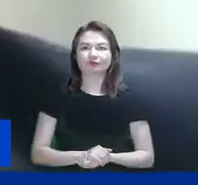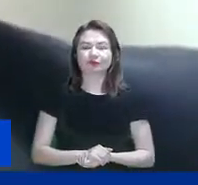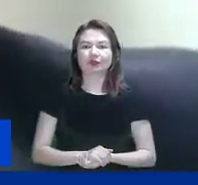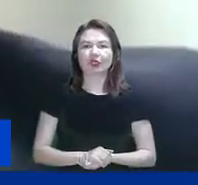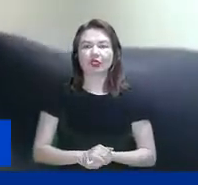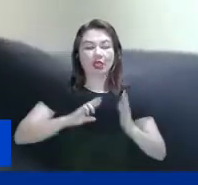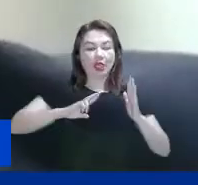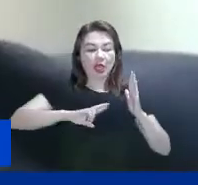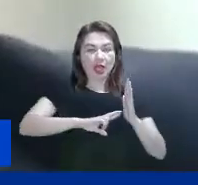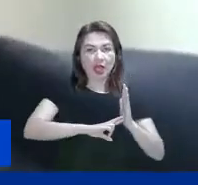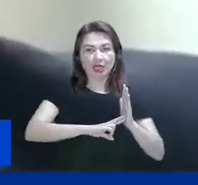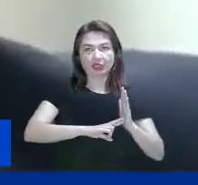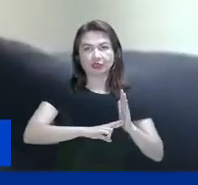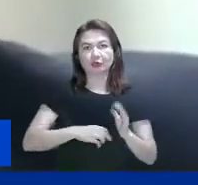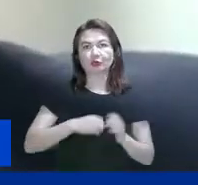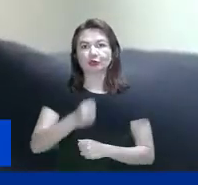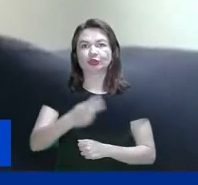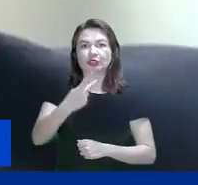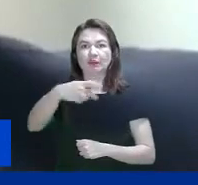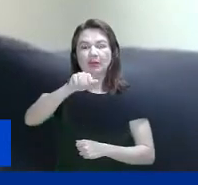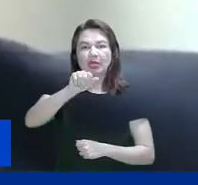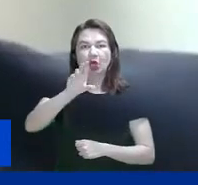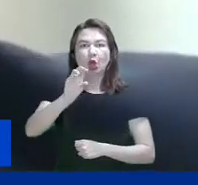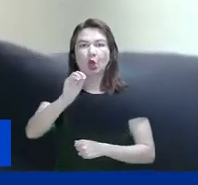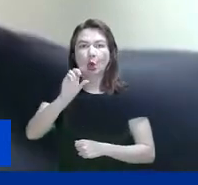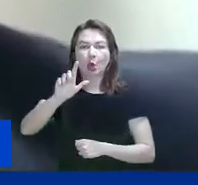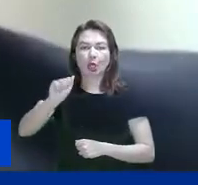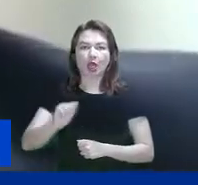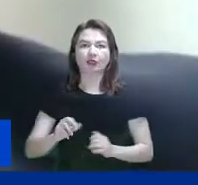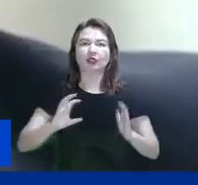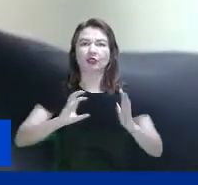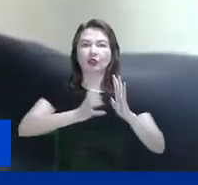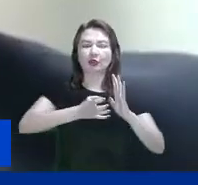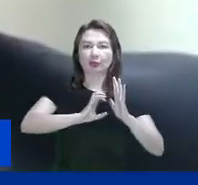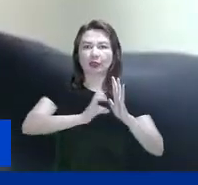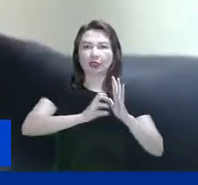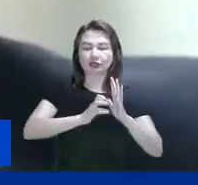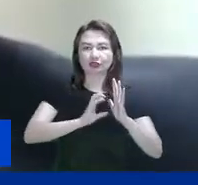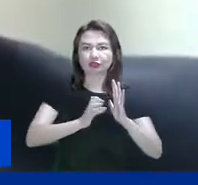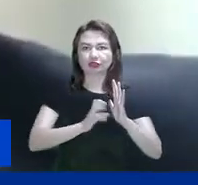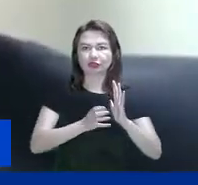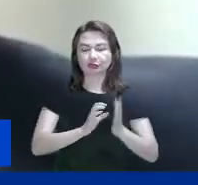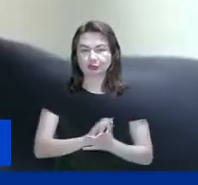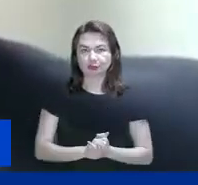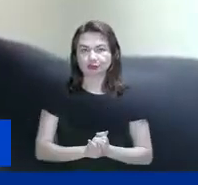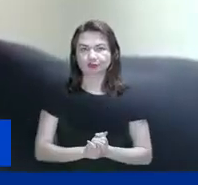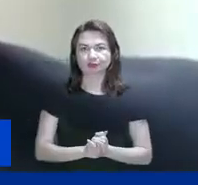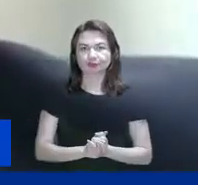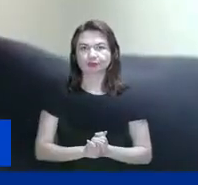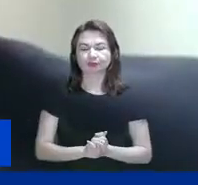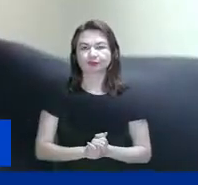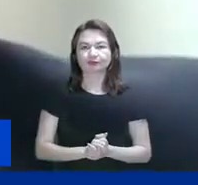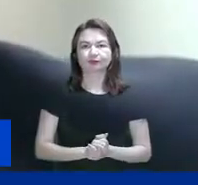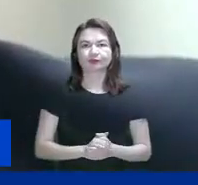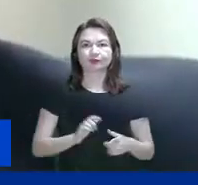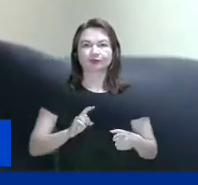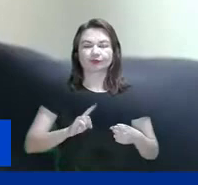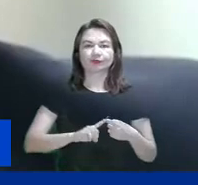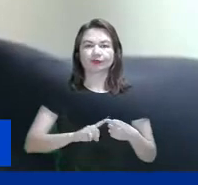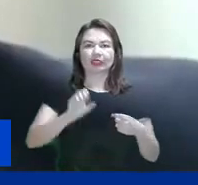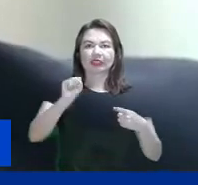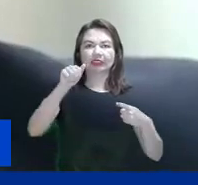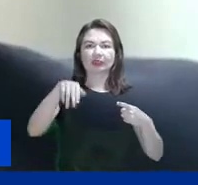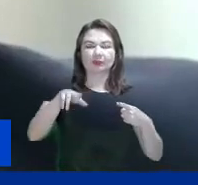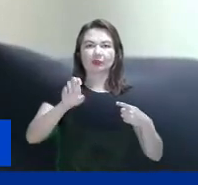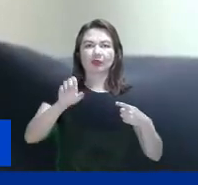a coligação Macapá em primeiro lugar, José Samuel Alcolumbre Tobelém e o recorrido Antônio